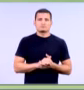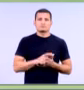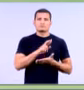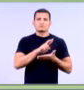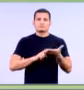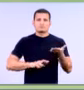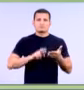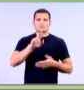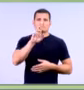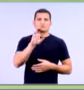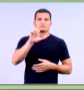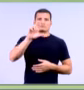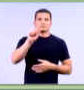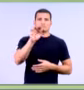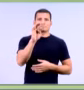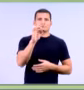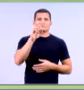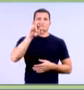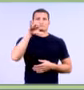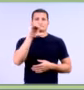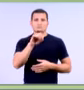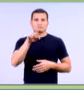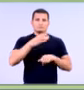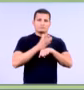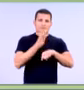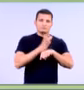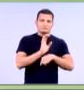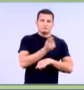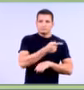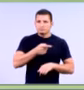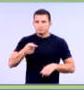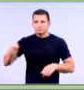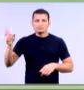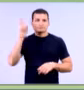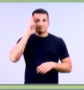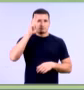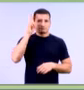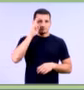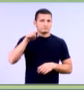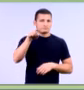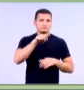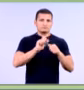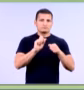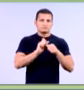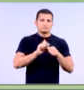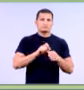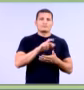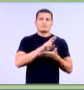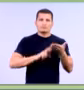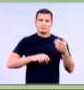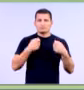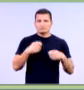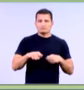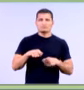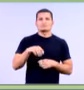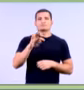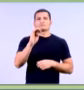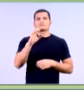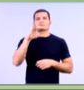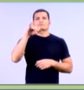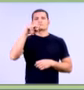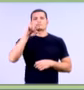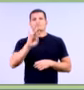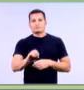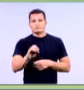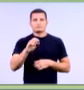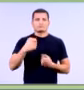relatório, que foi a atividade de longa duração que vocês tiveram. O relatório ele pode ser técnico, científico, de